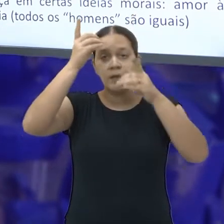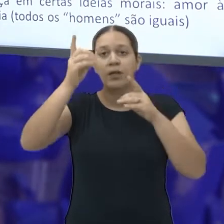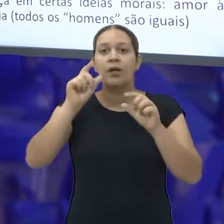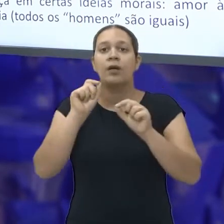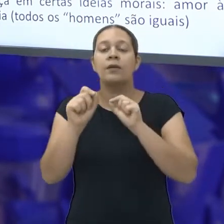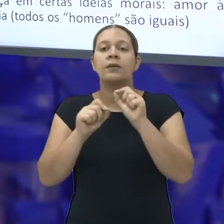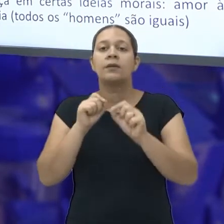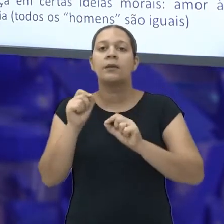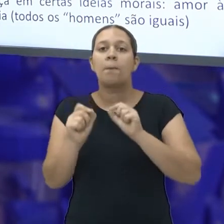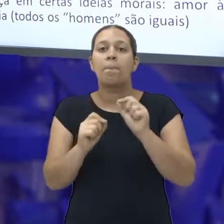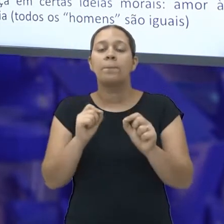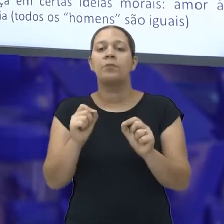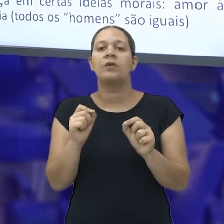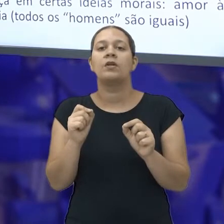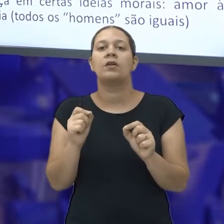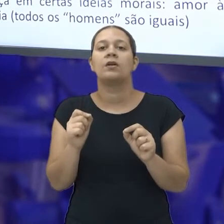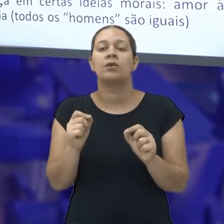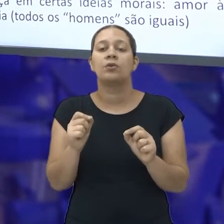que